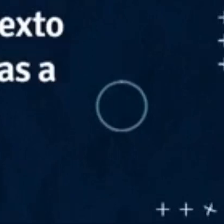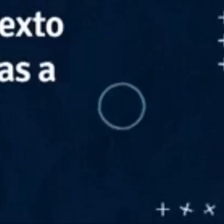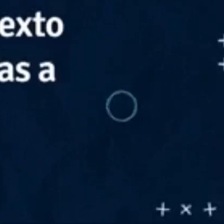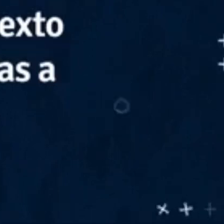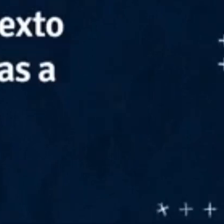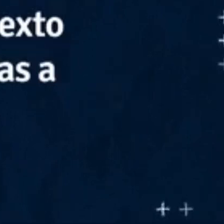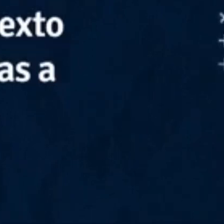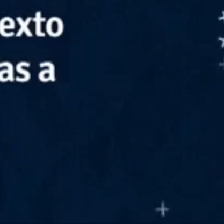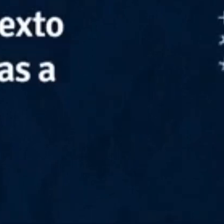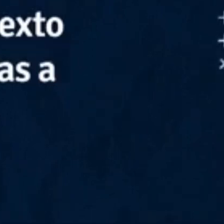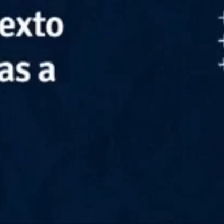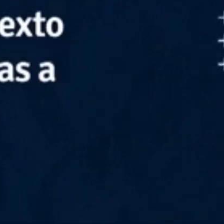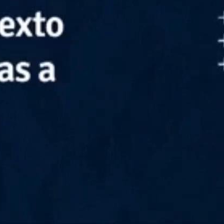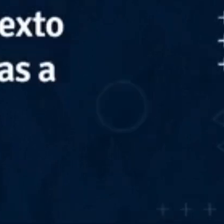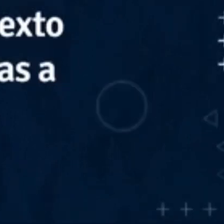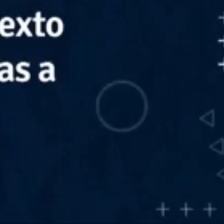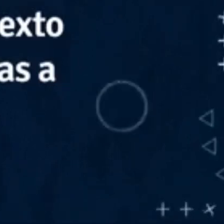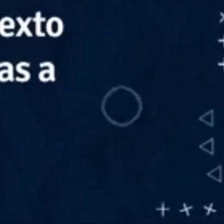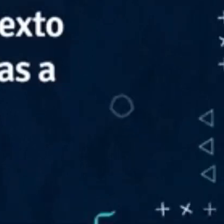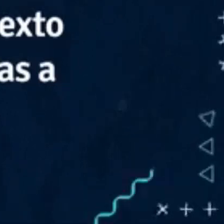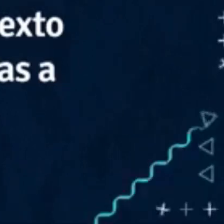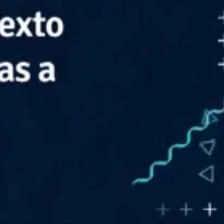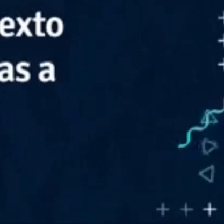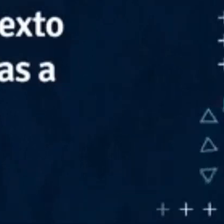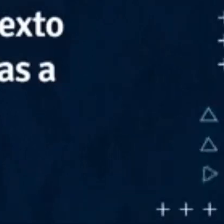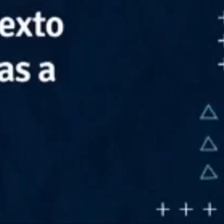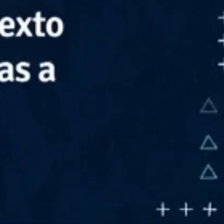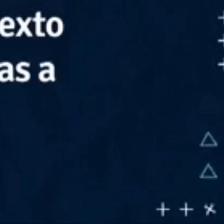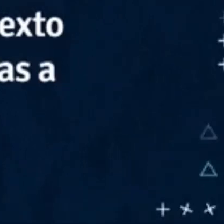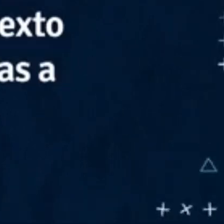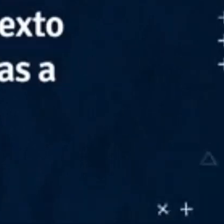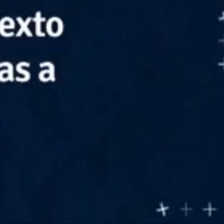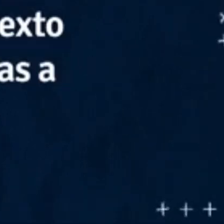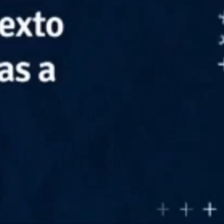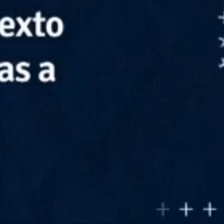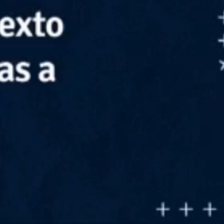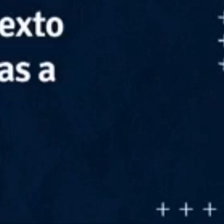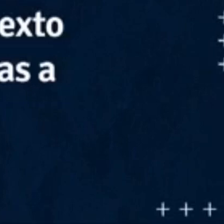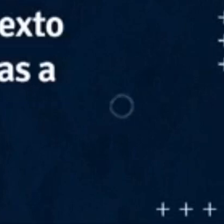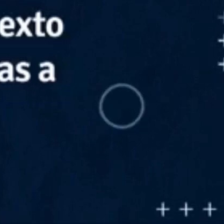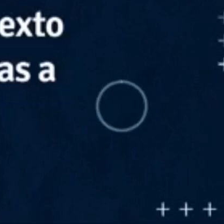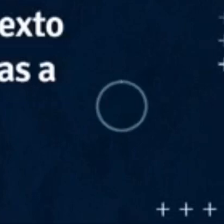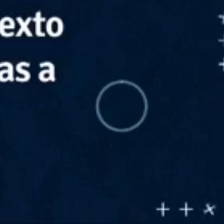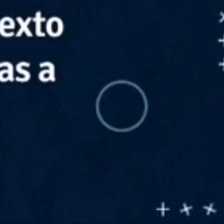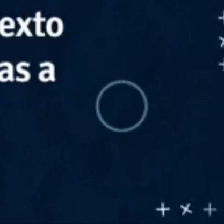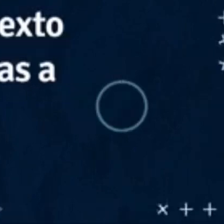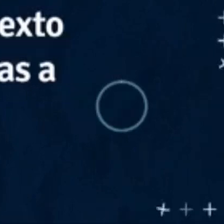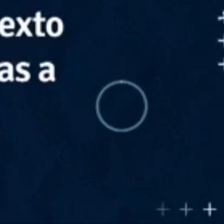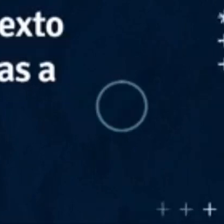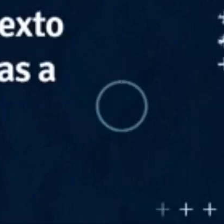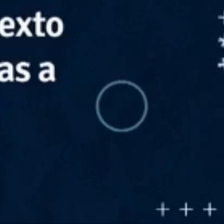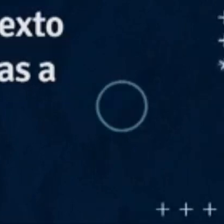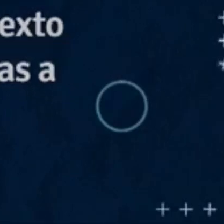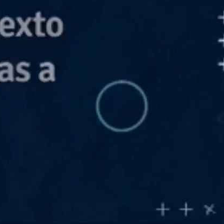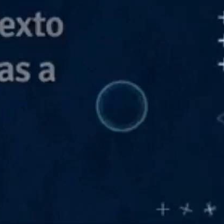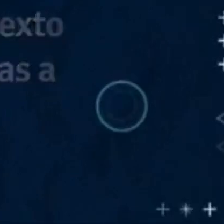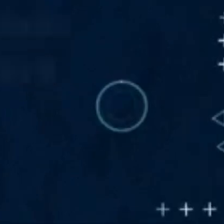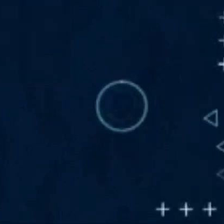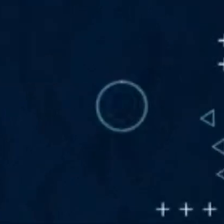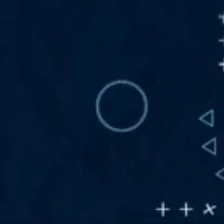social. Analisar em um contexto literário as referências implícitas ou explícitas a outras manifestações